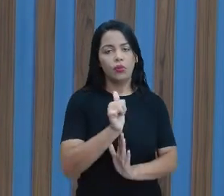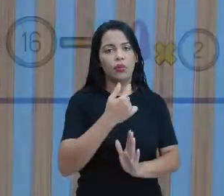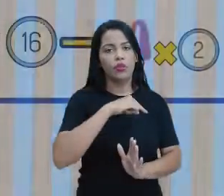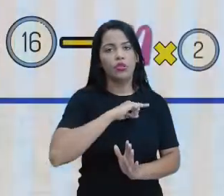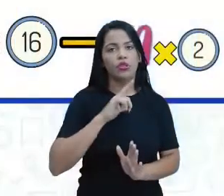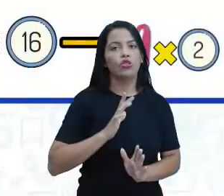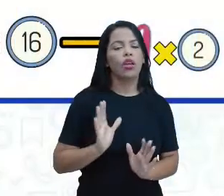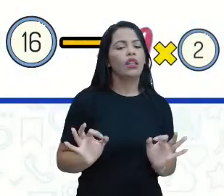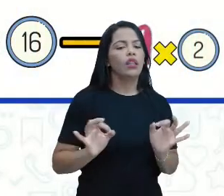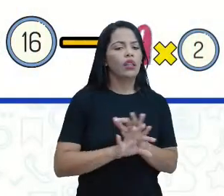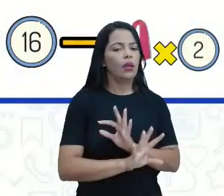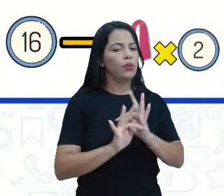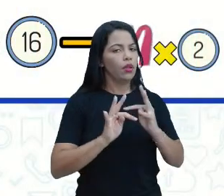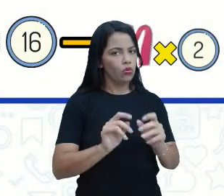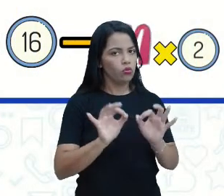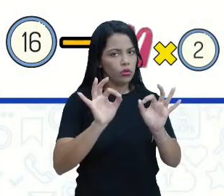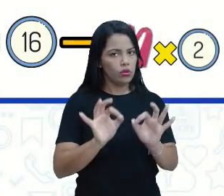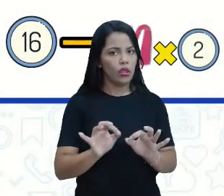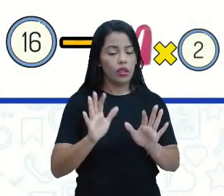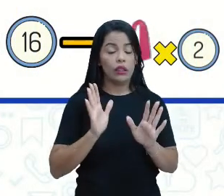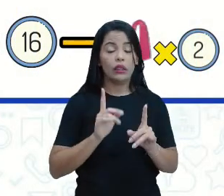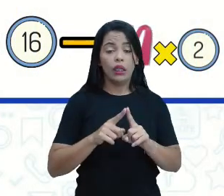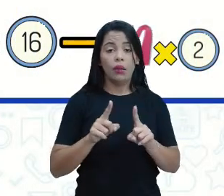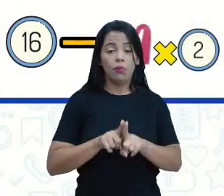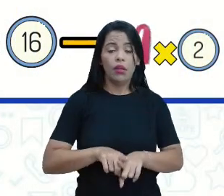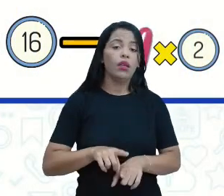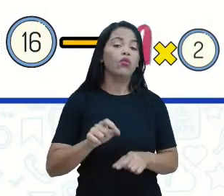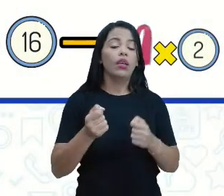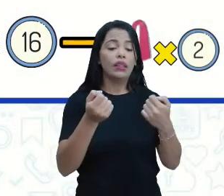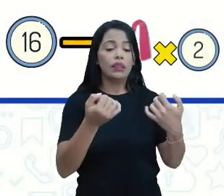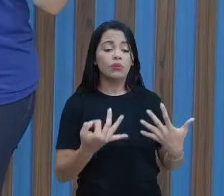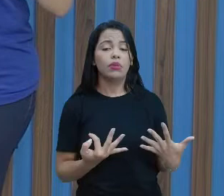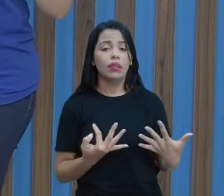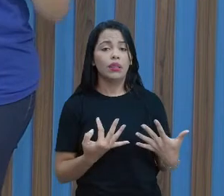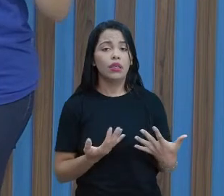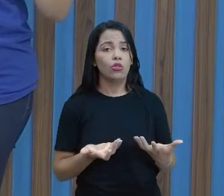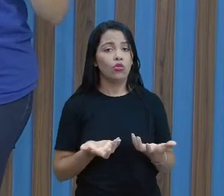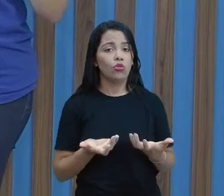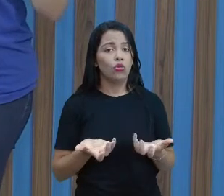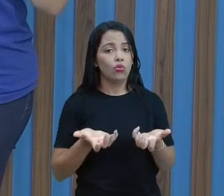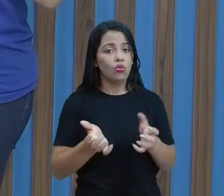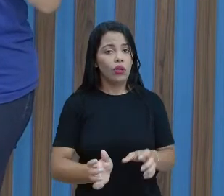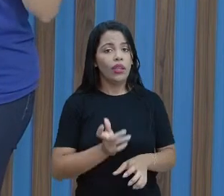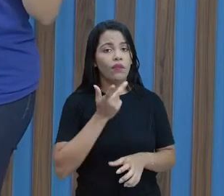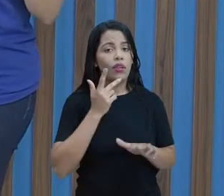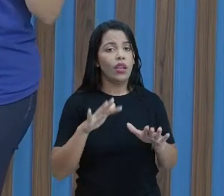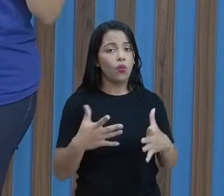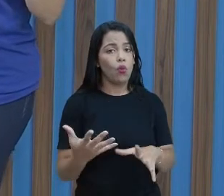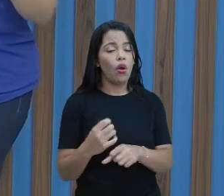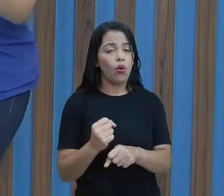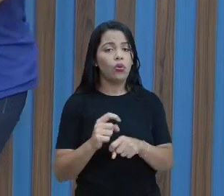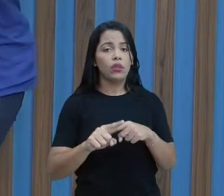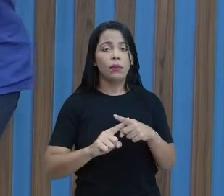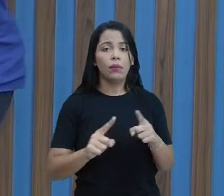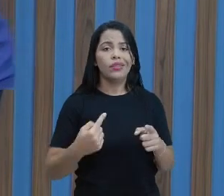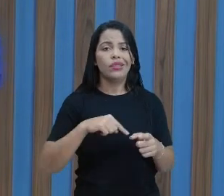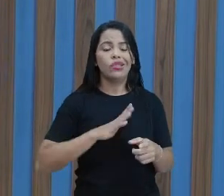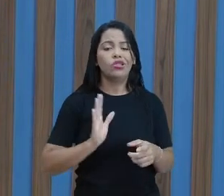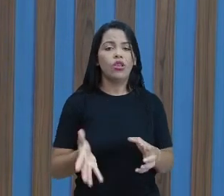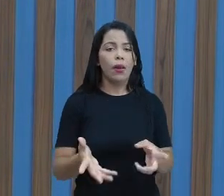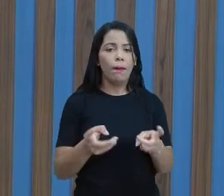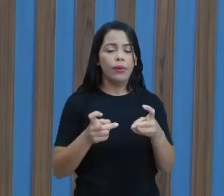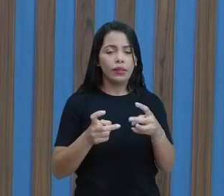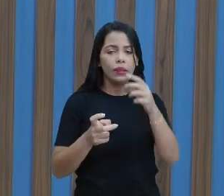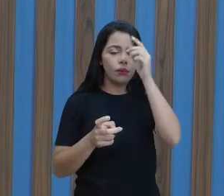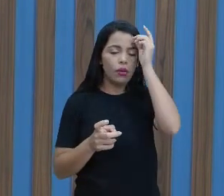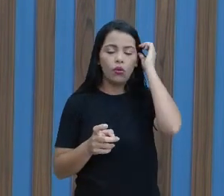já tinha concluído isso, inclusive, mesmo explicando sem querer dizer a conta, a gente já tinha percebido. Quando eu tinha uma